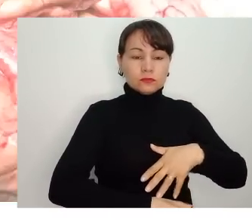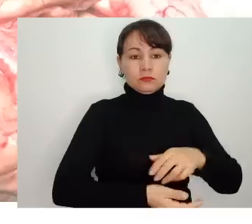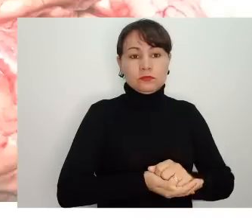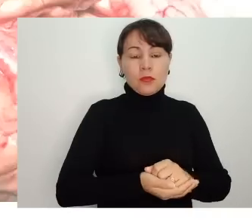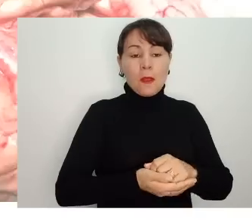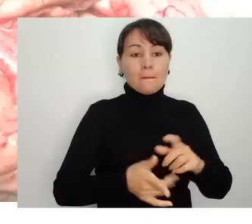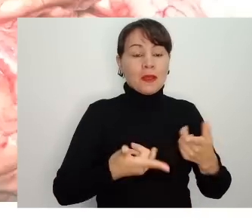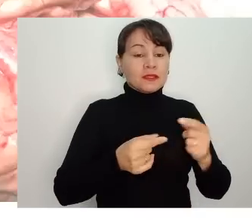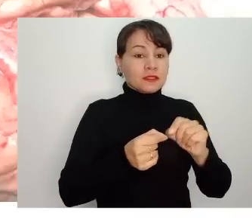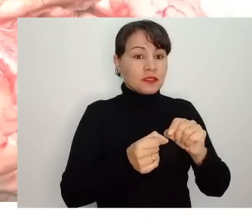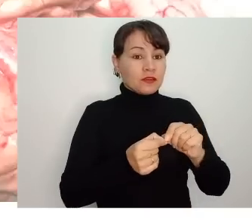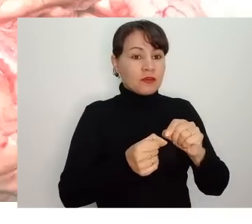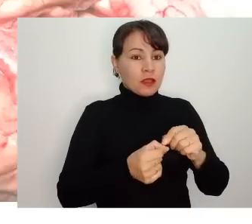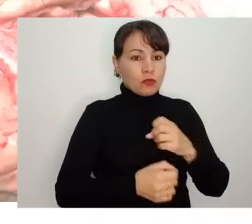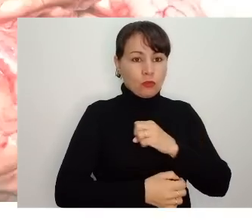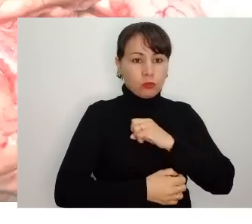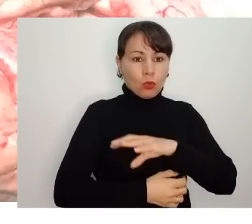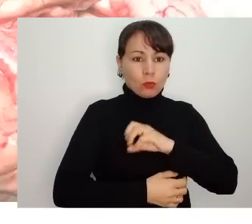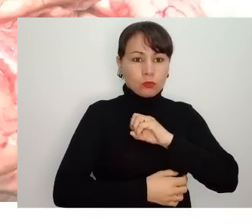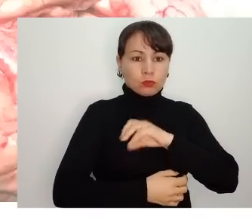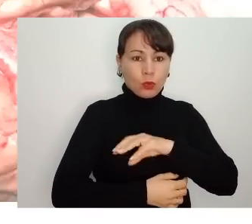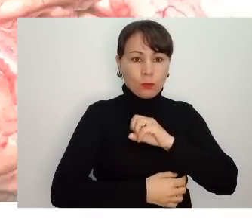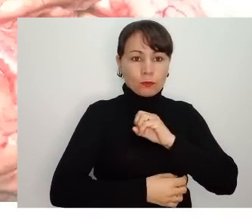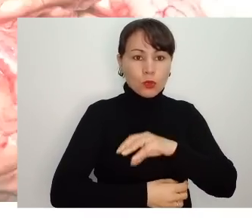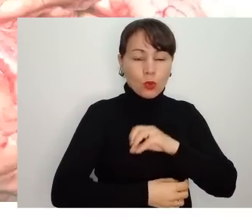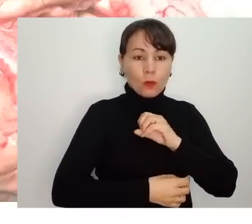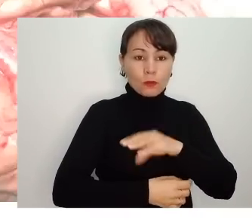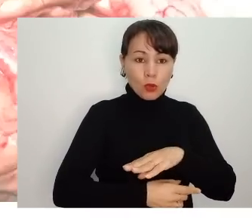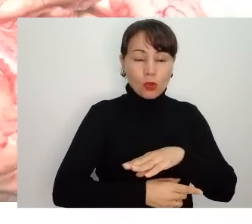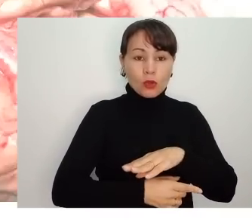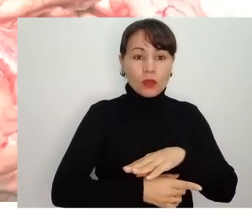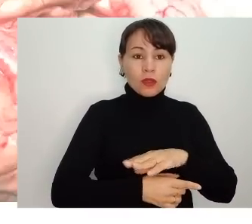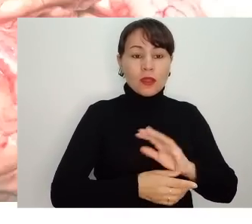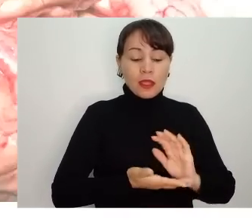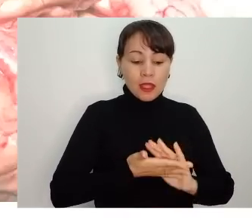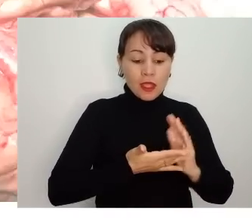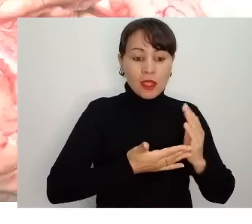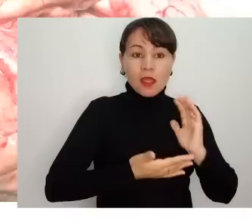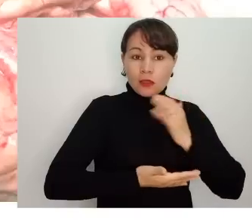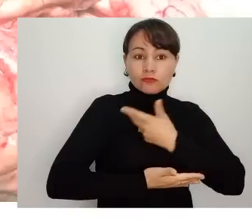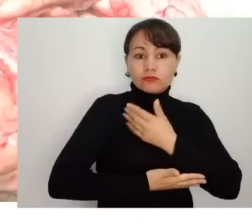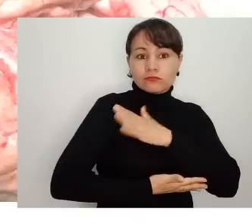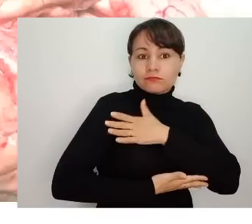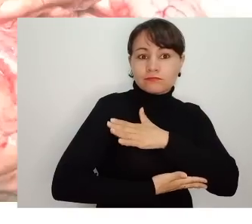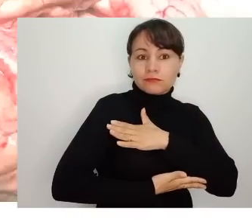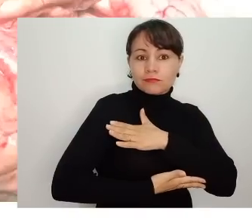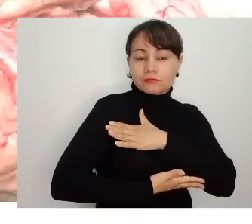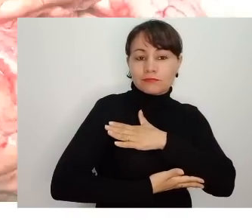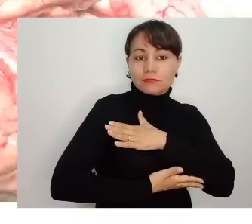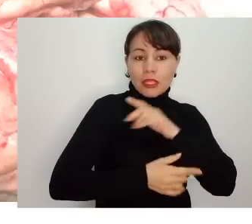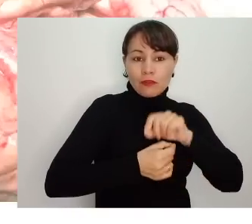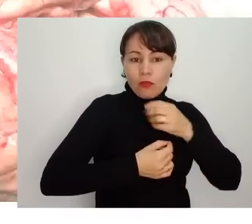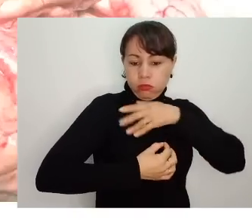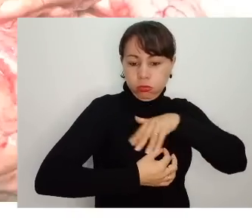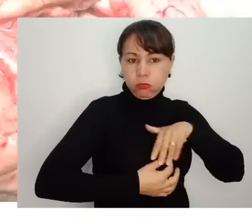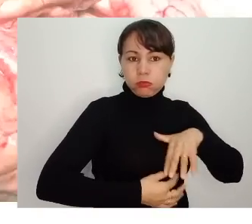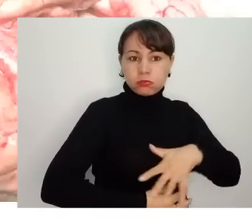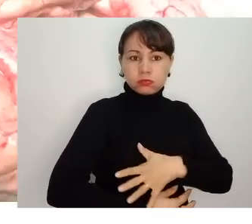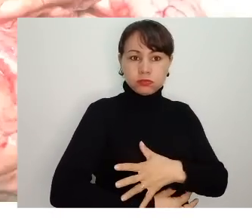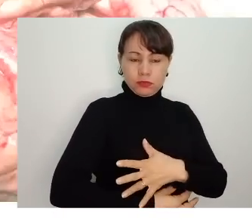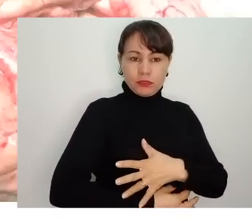Mas quem faz o bombeamento desse processo todo é o nosso coração. Então,